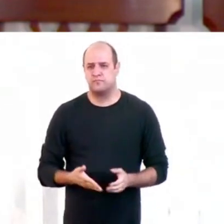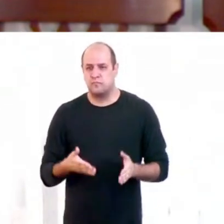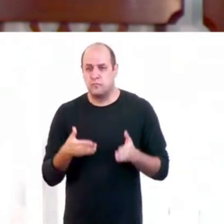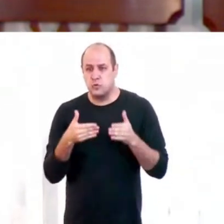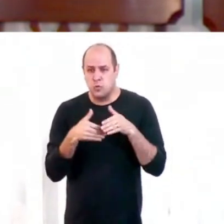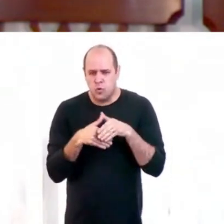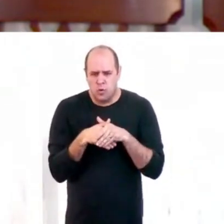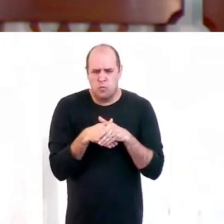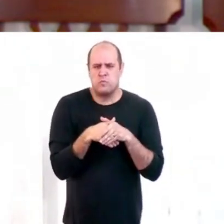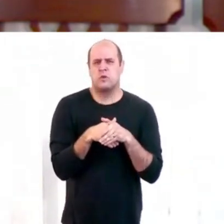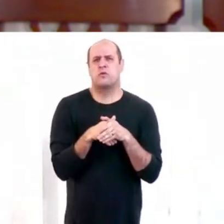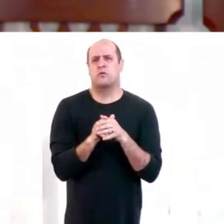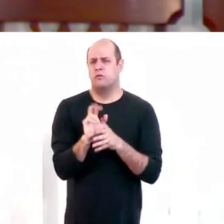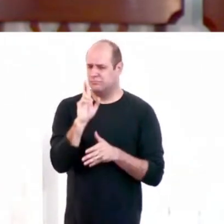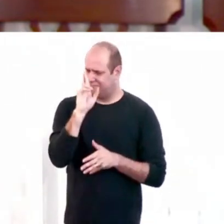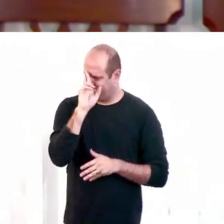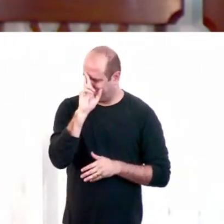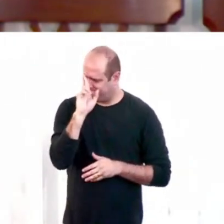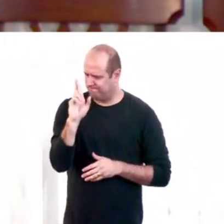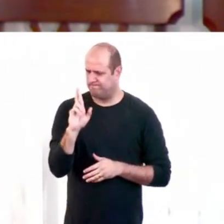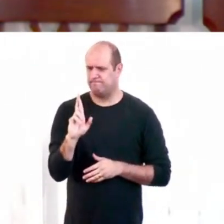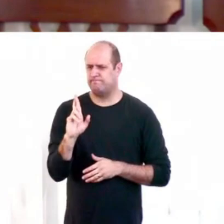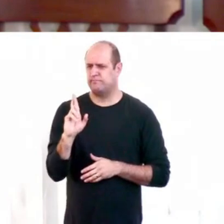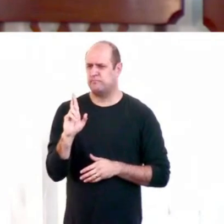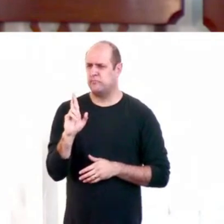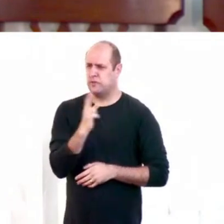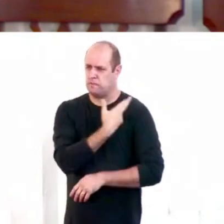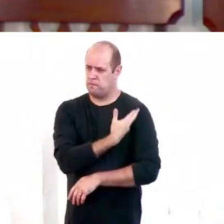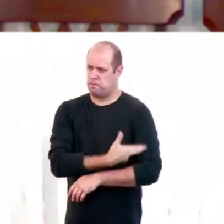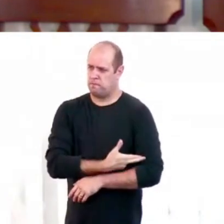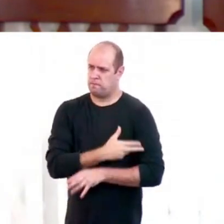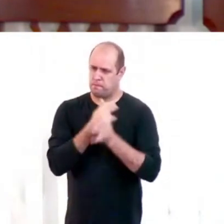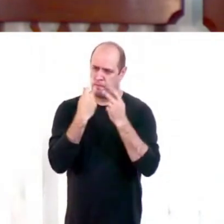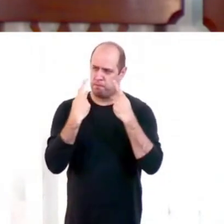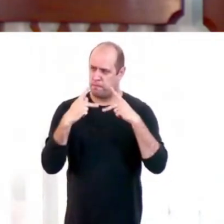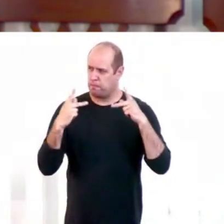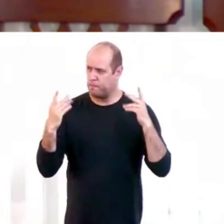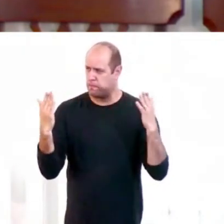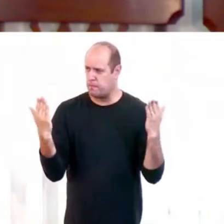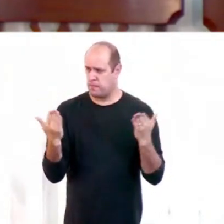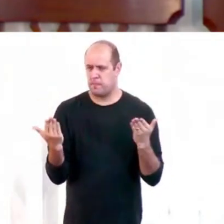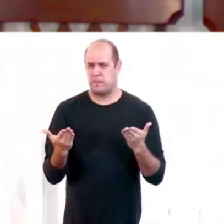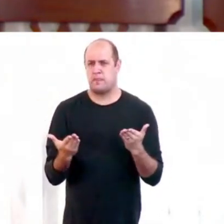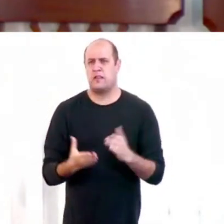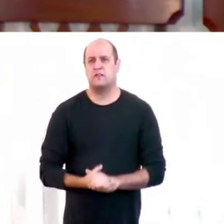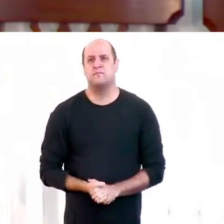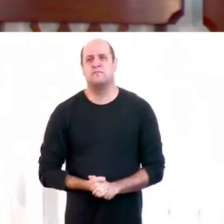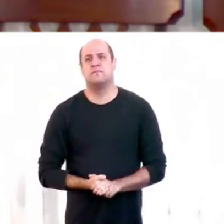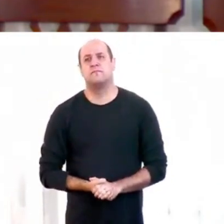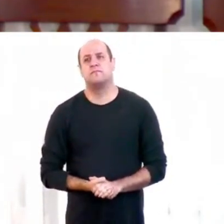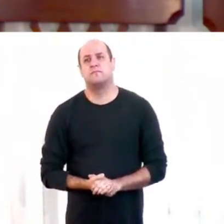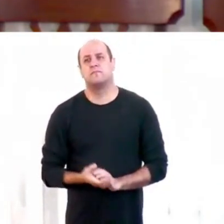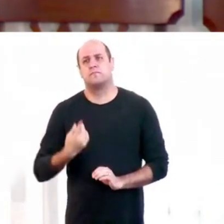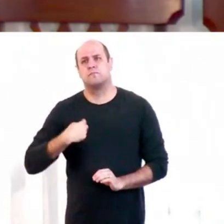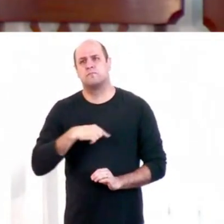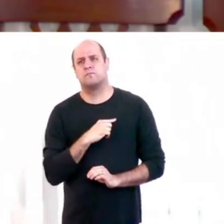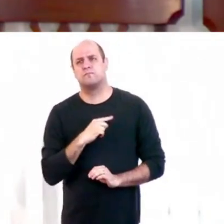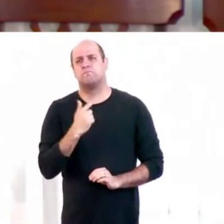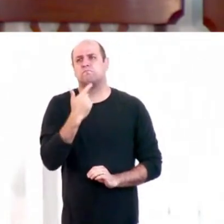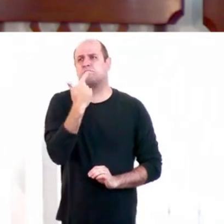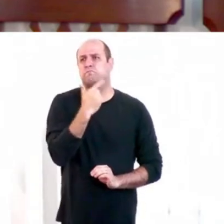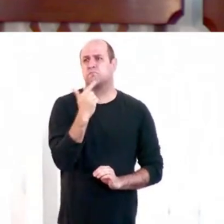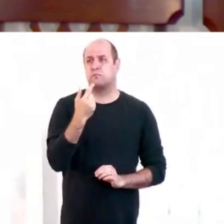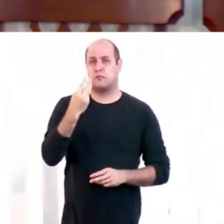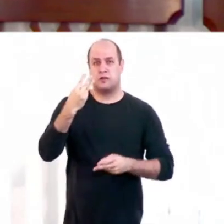humildemente, com o temor do Senhor, quero trazer a palavra que o Senhor colocou no meu coração. Nós não temos tido nesses últimos